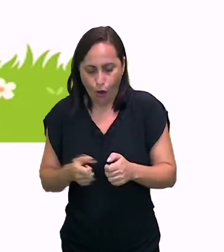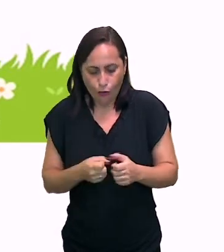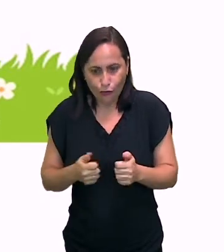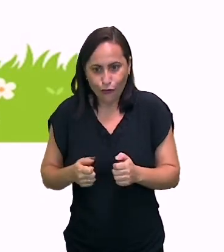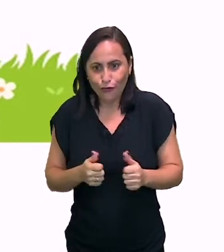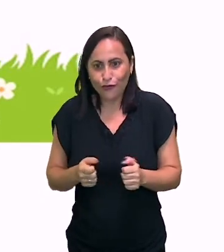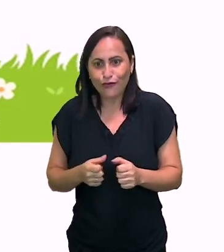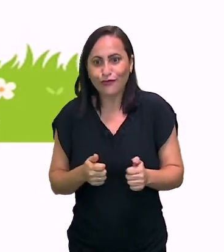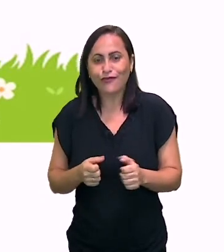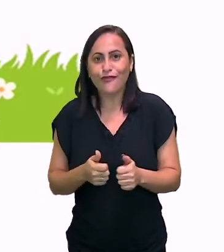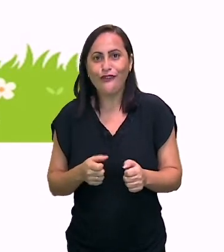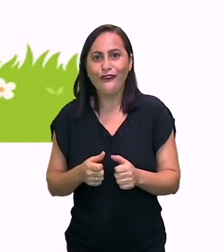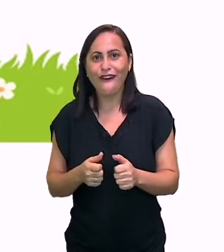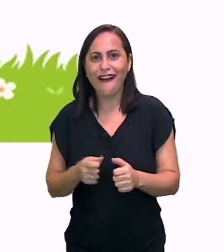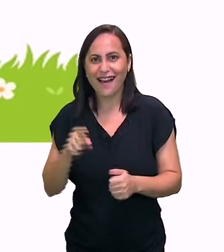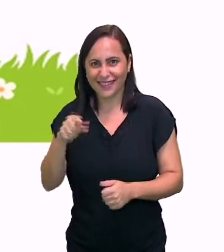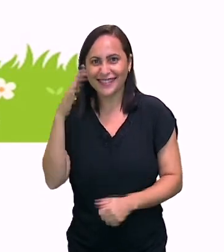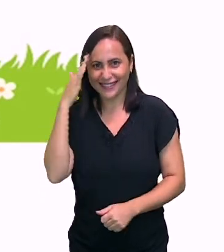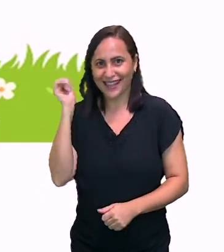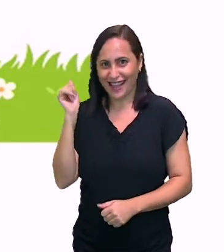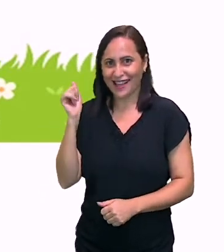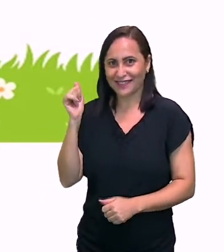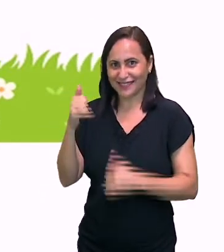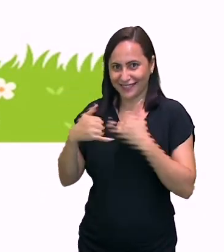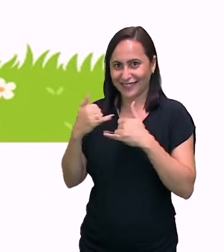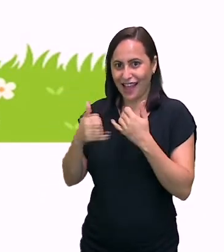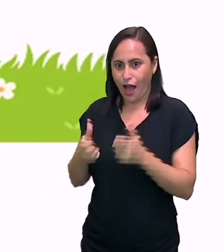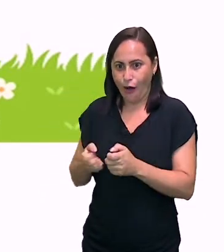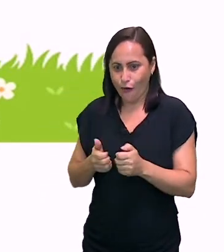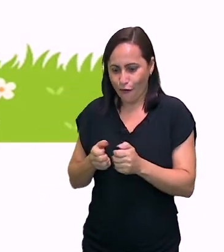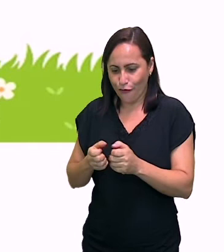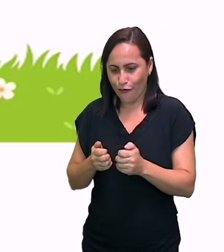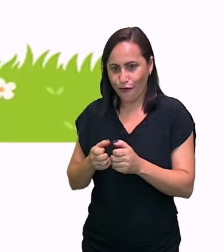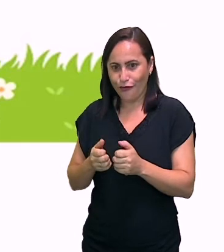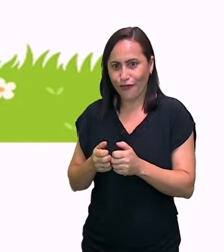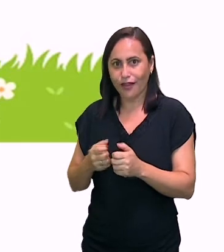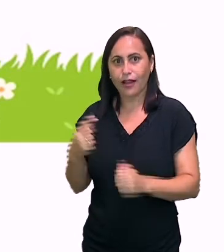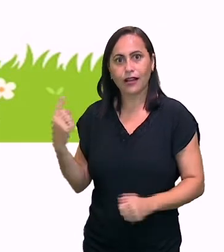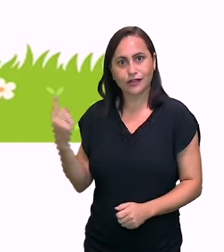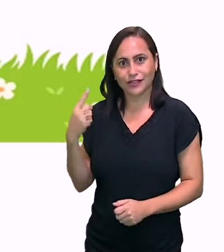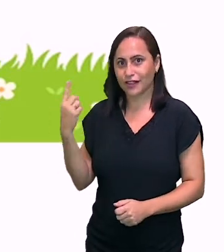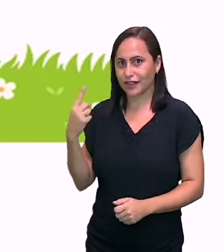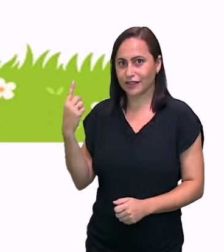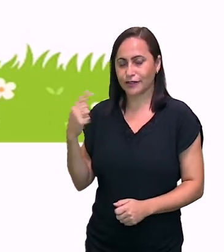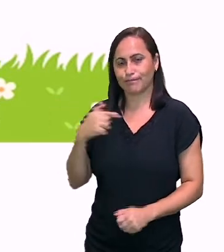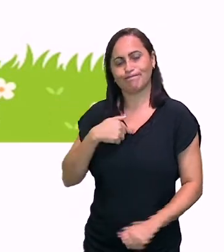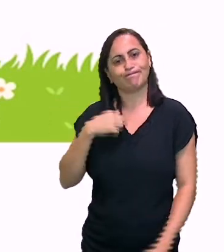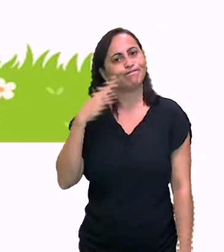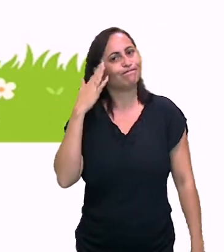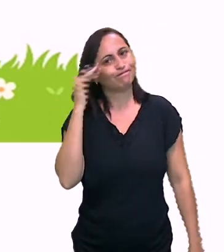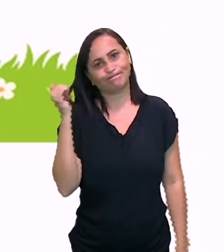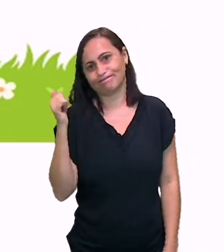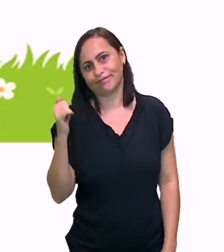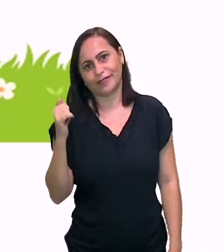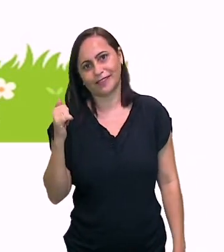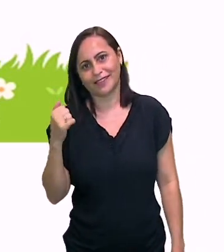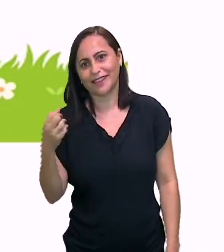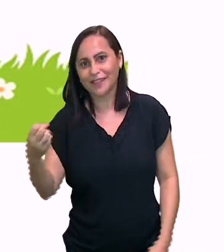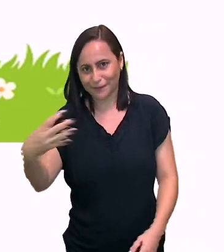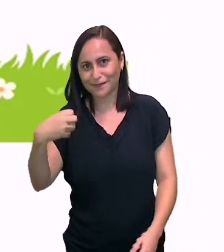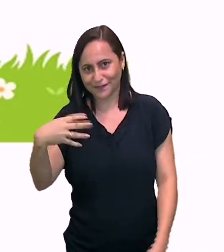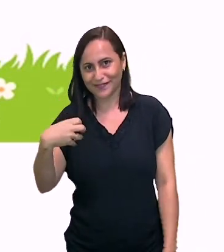Videogame? Sabe jogar videogame? Você joga sozinho? Eu não sei. Me